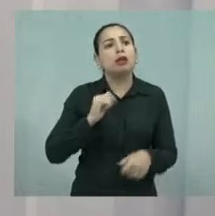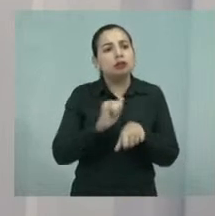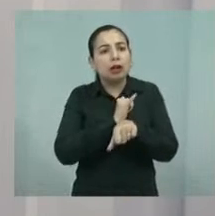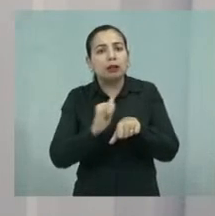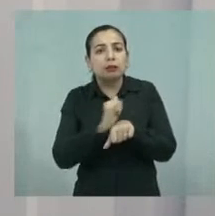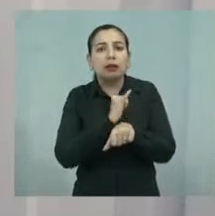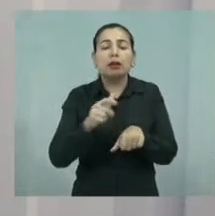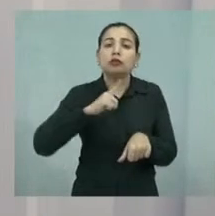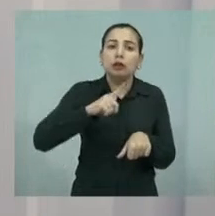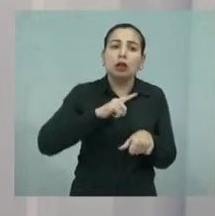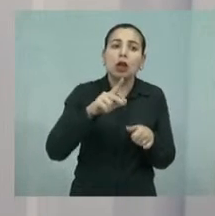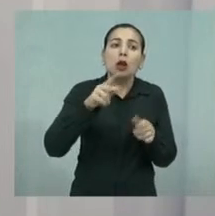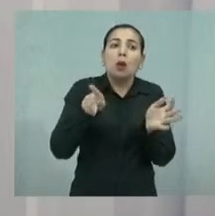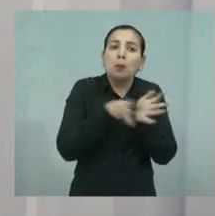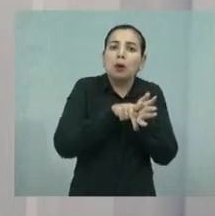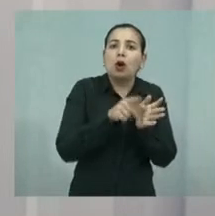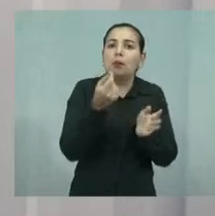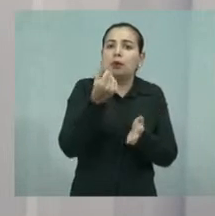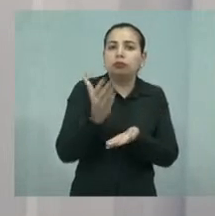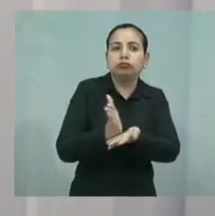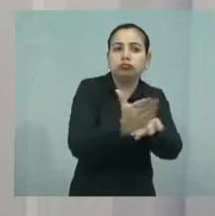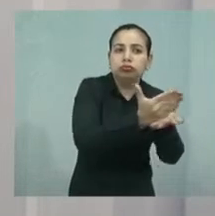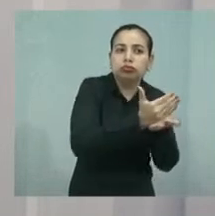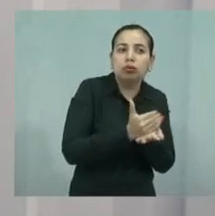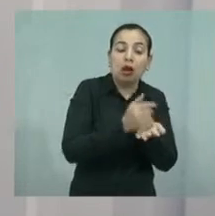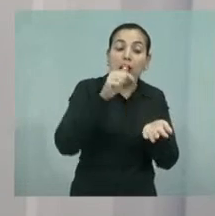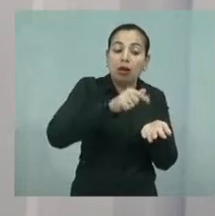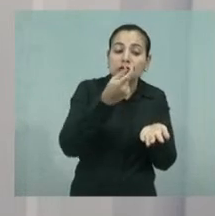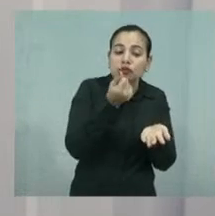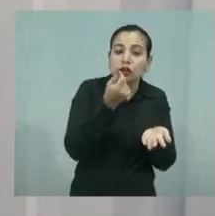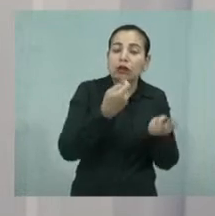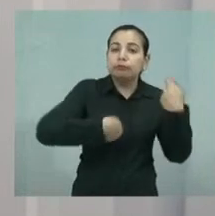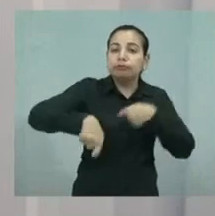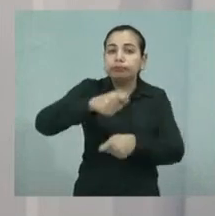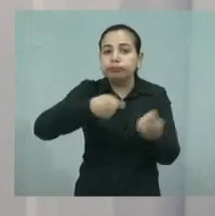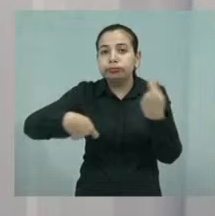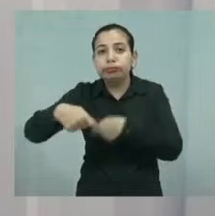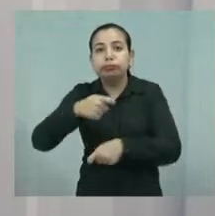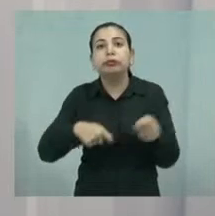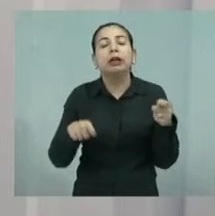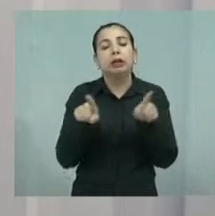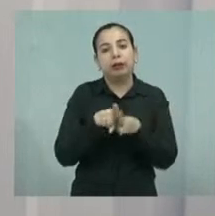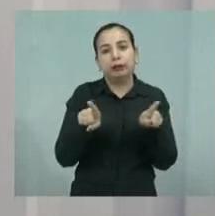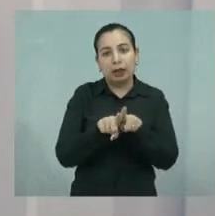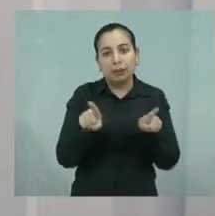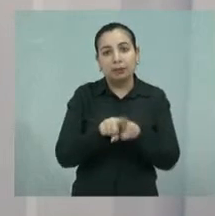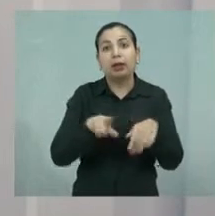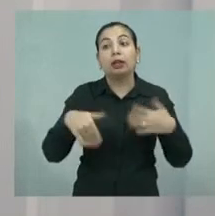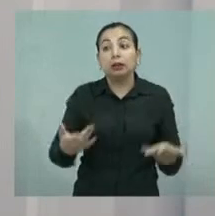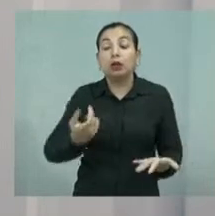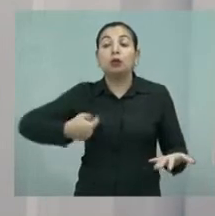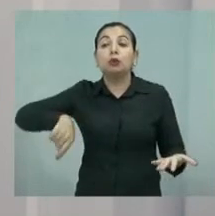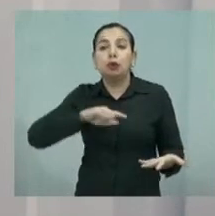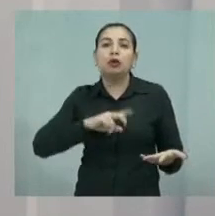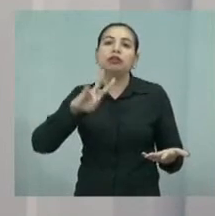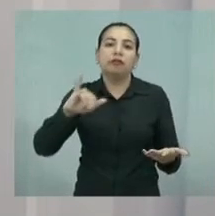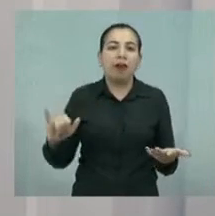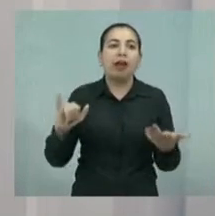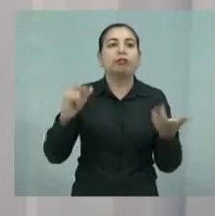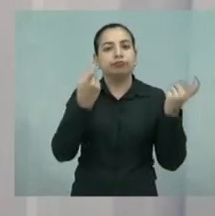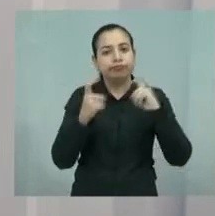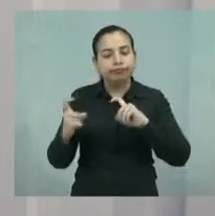Então essas discussões, elas sempre são abordadas e sempre são temas que temos que despertar nos